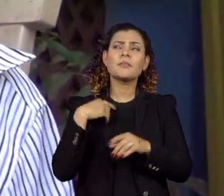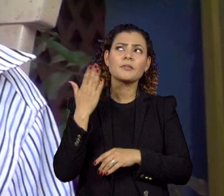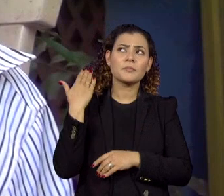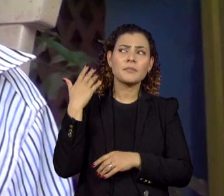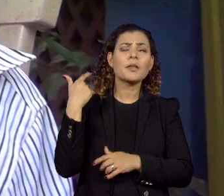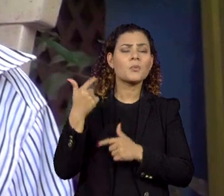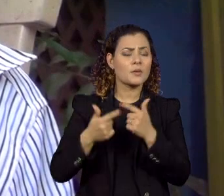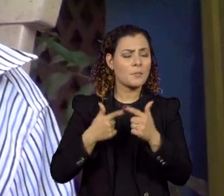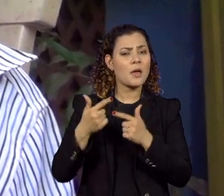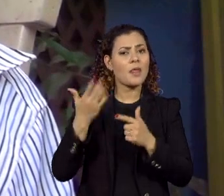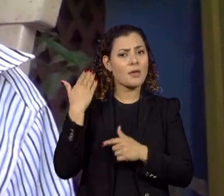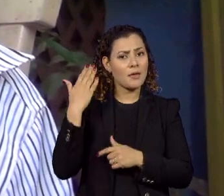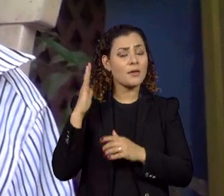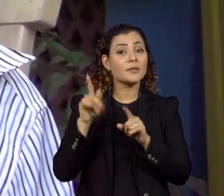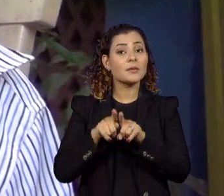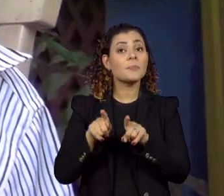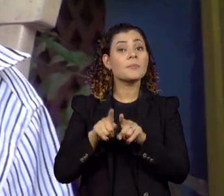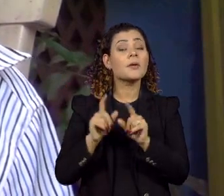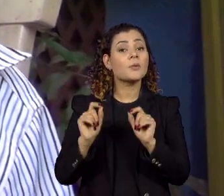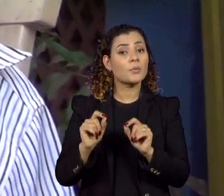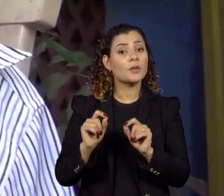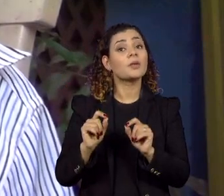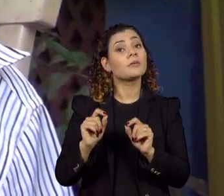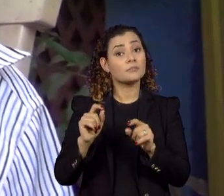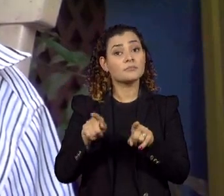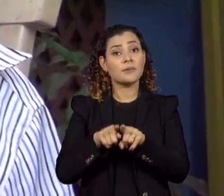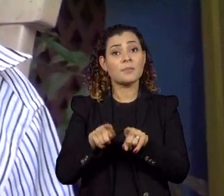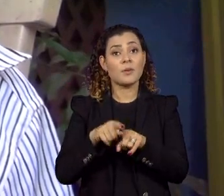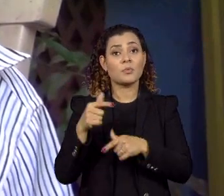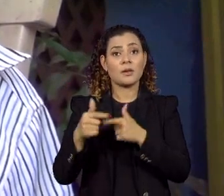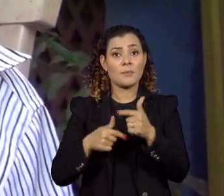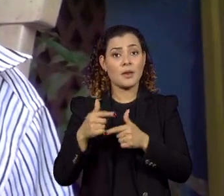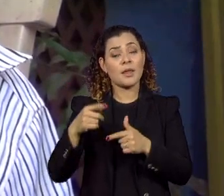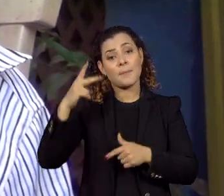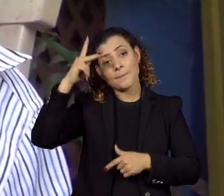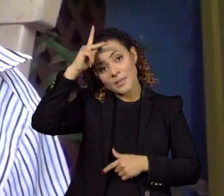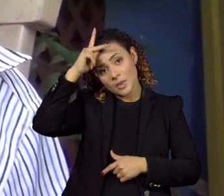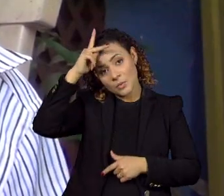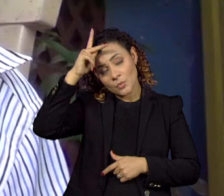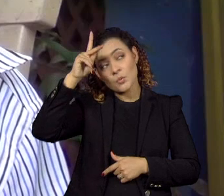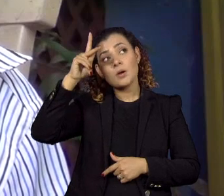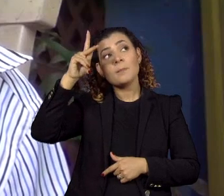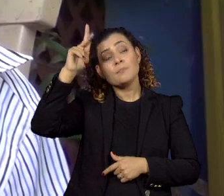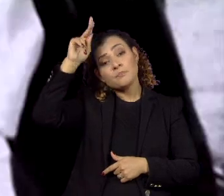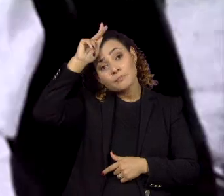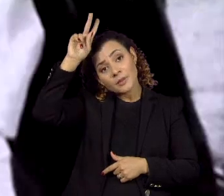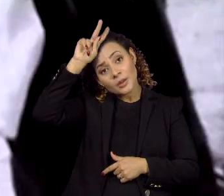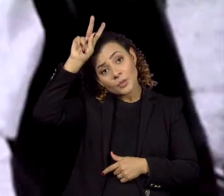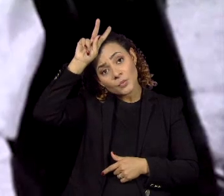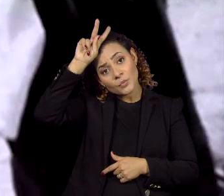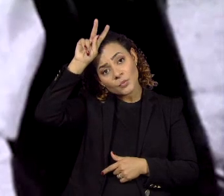trabalhei no Cusco, no Peru. E no Cusco,